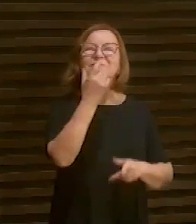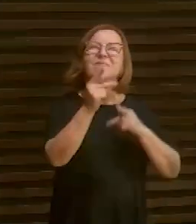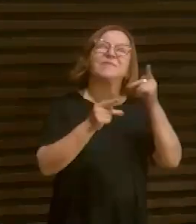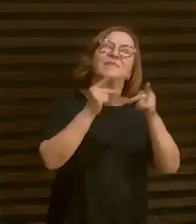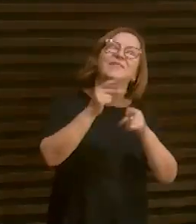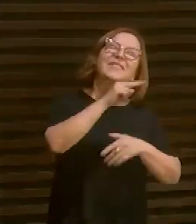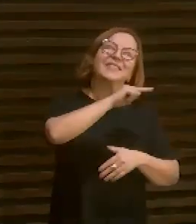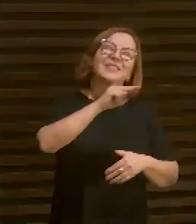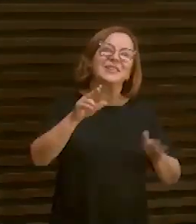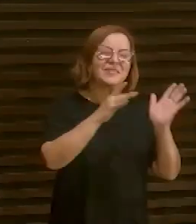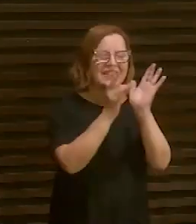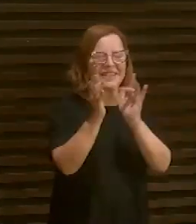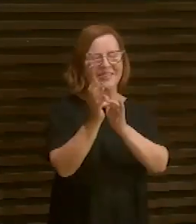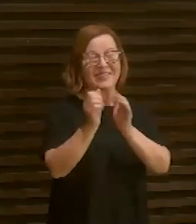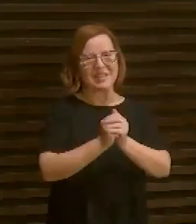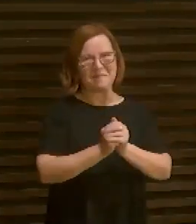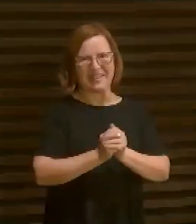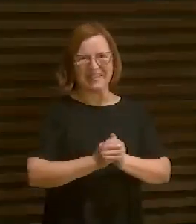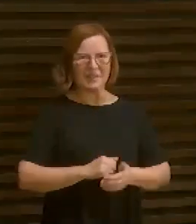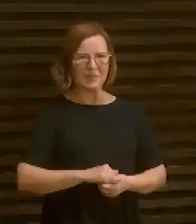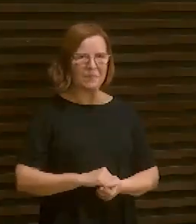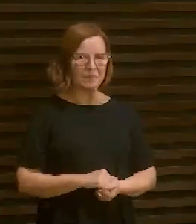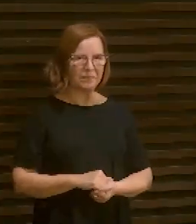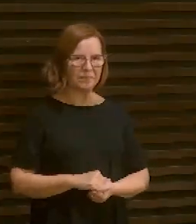bendizemos no nome dEle. Amém.